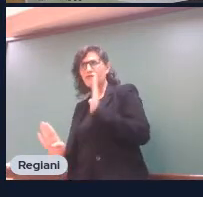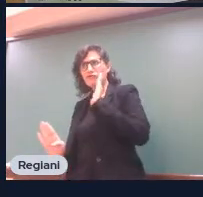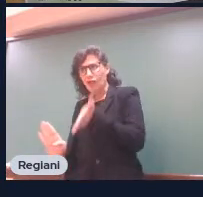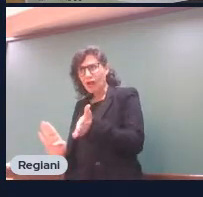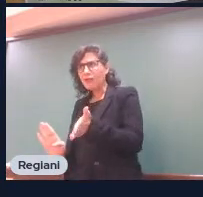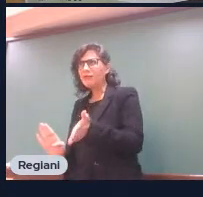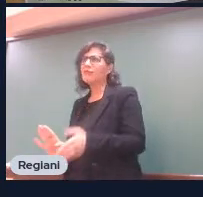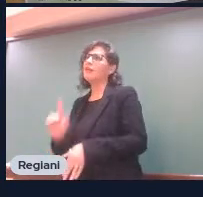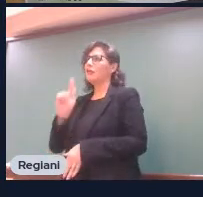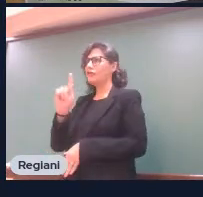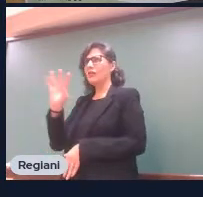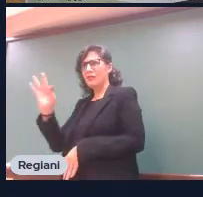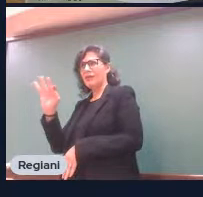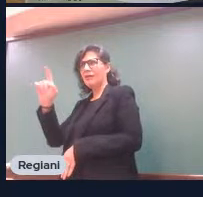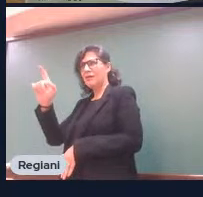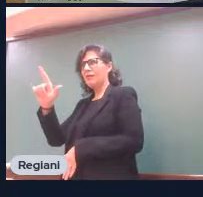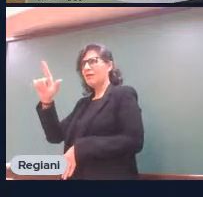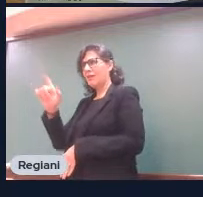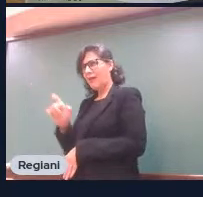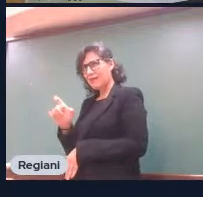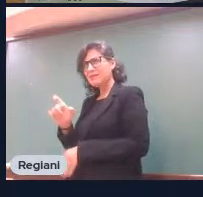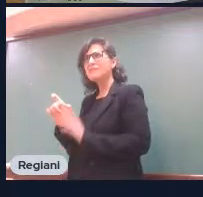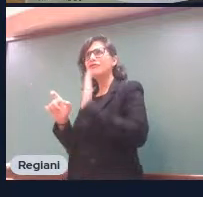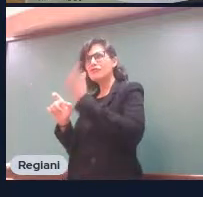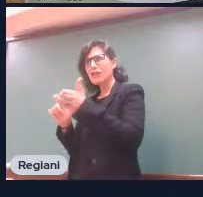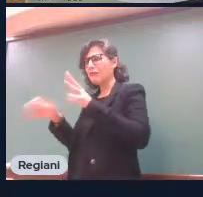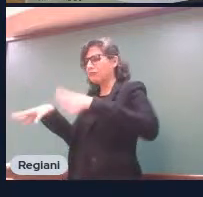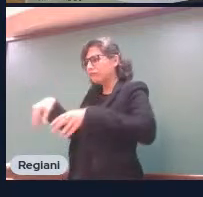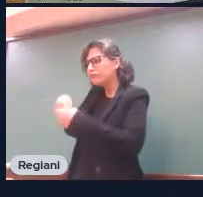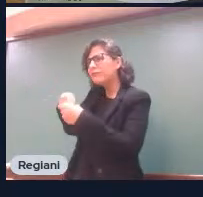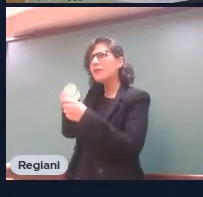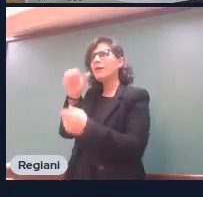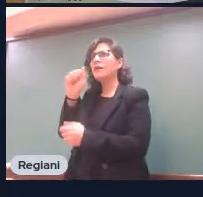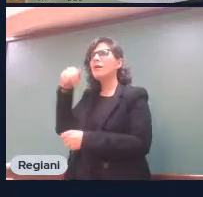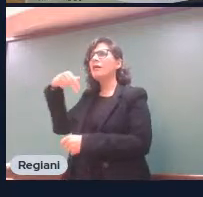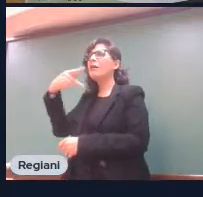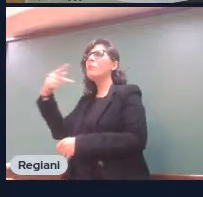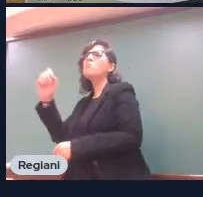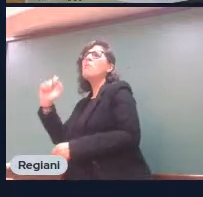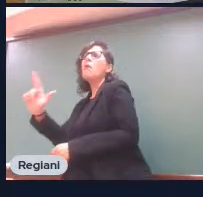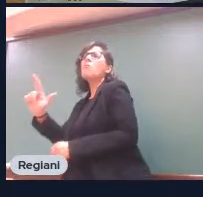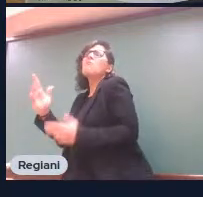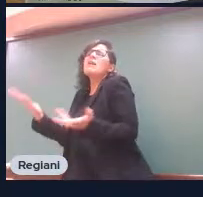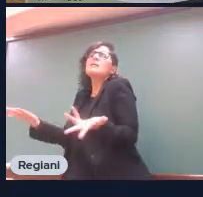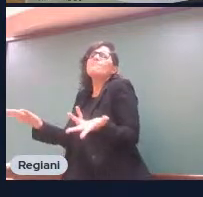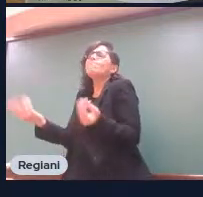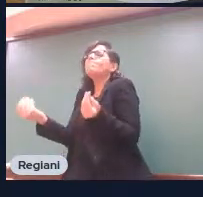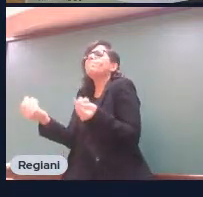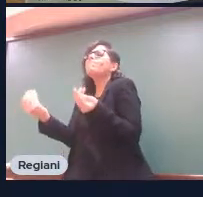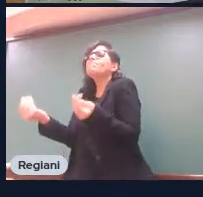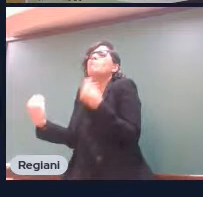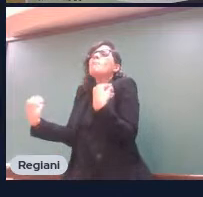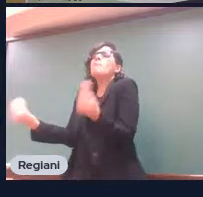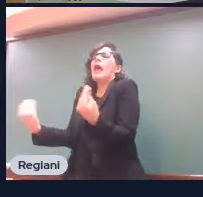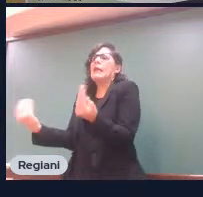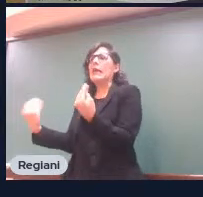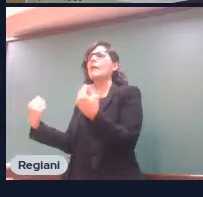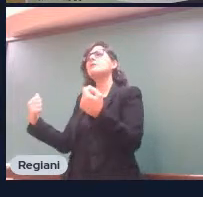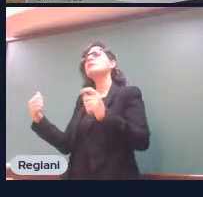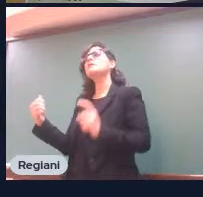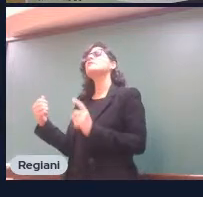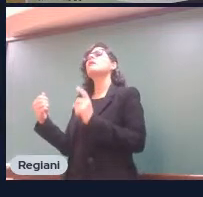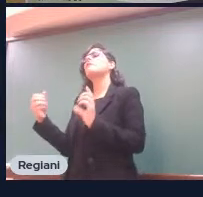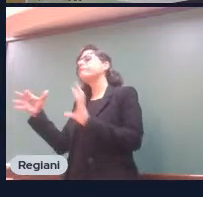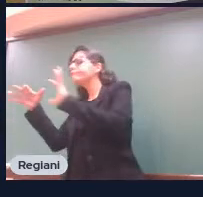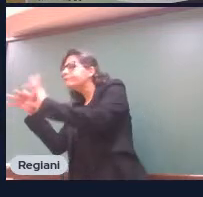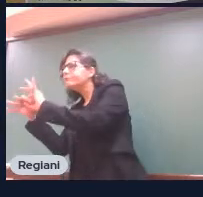o GTLex, que é parte da ANPOL, mas por que precisamos, então, nos associar